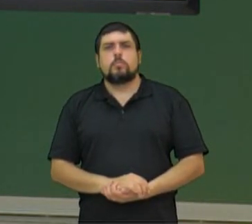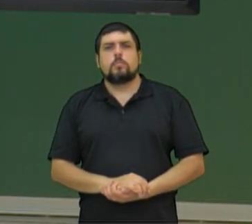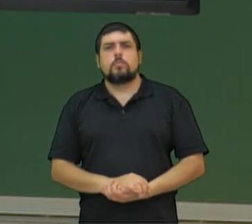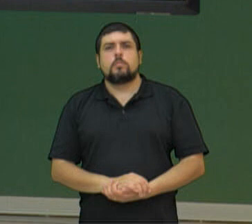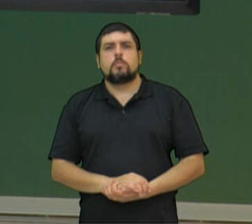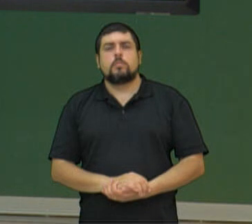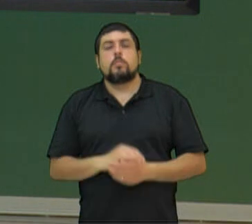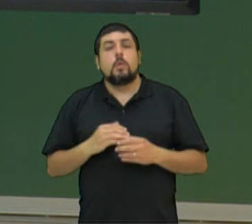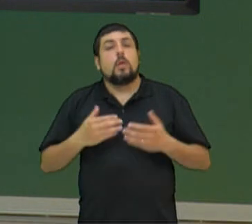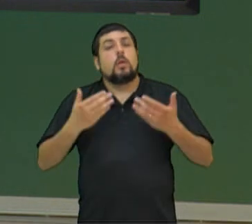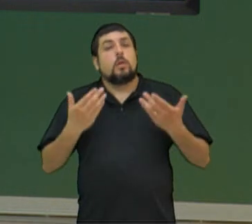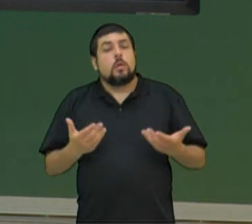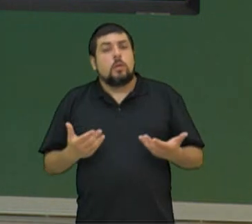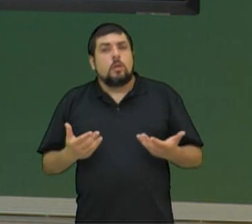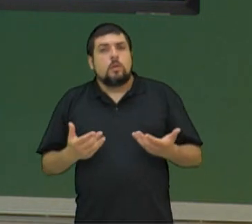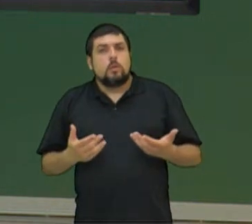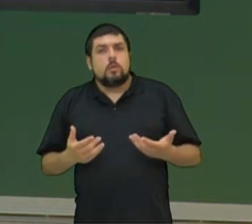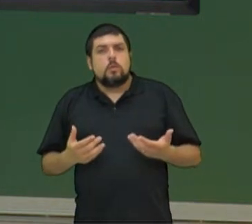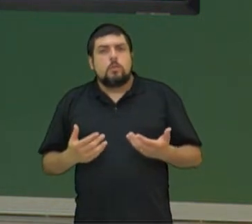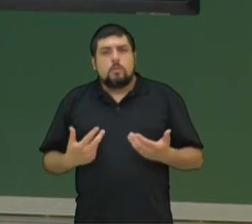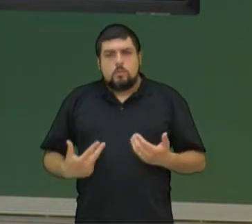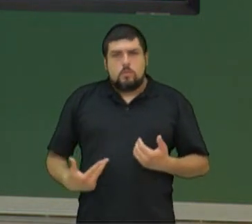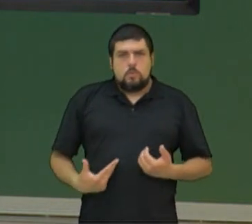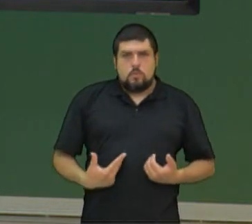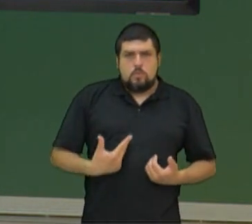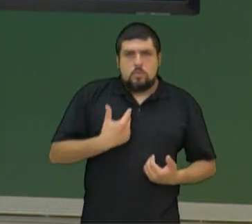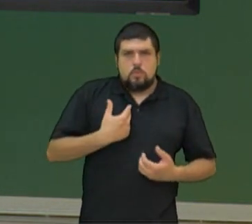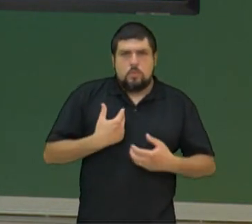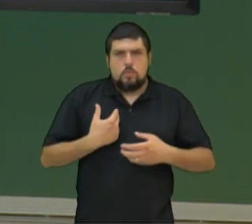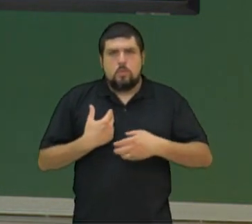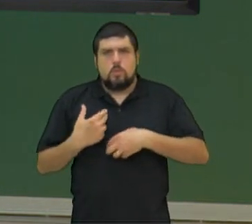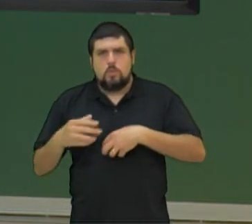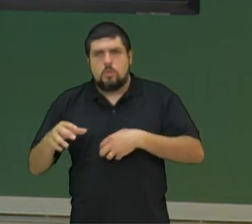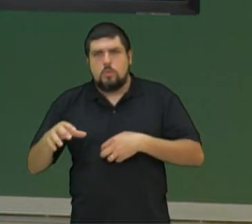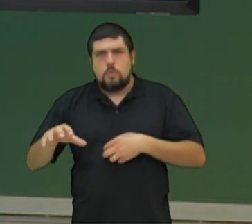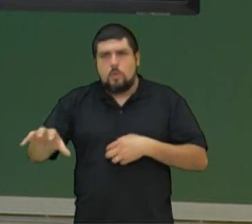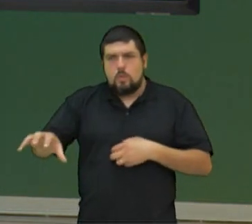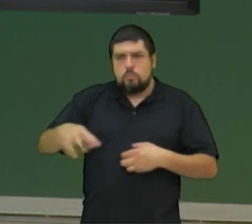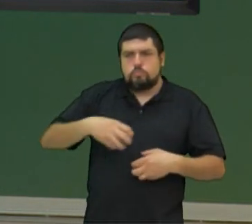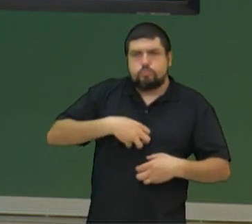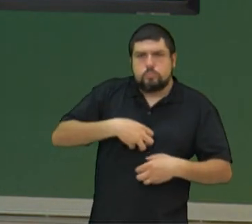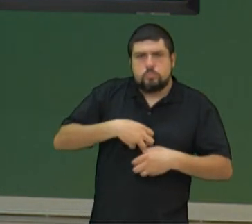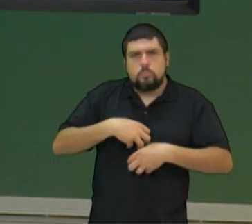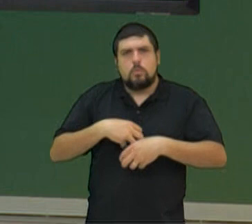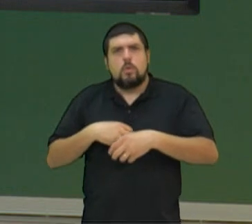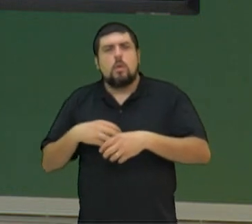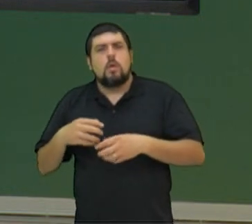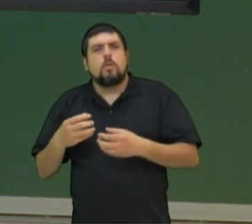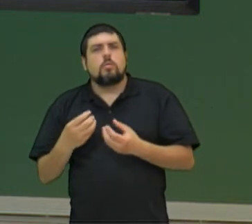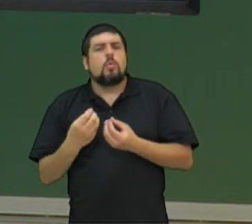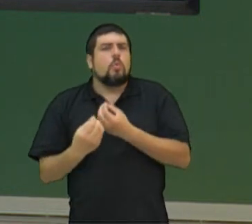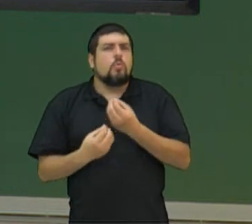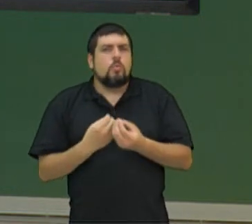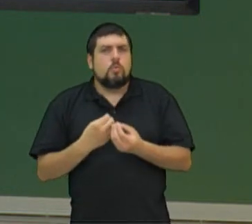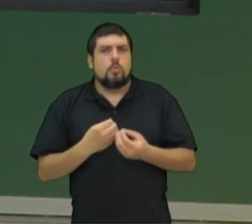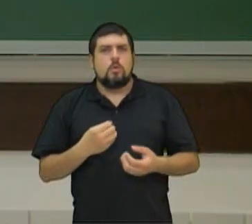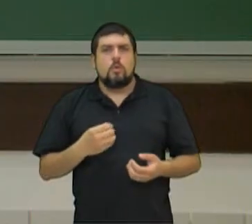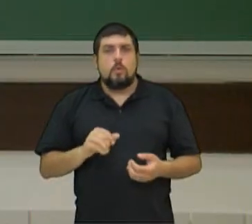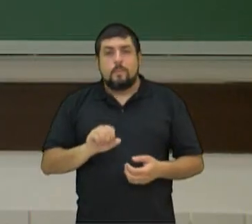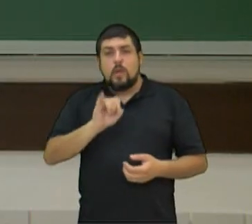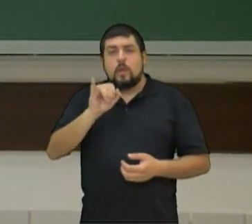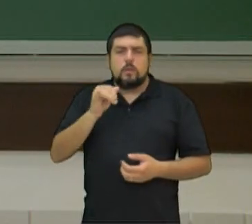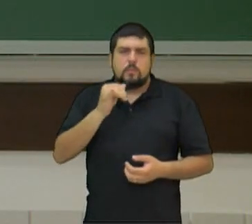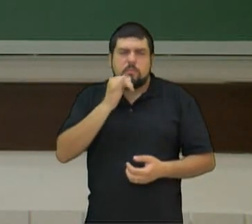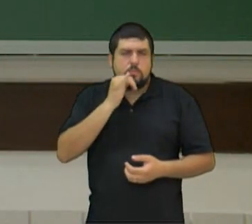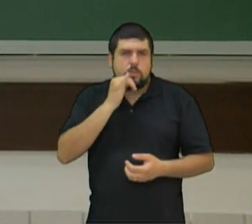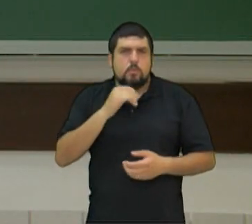E quanto aos transplantes? Quando que uma pessoa vai ter rejeição? Então imagine uma pessoa que precisou transplantar